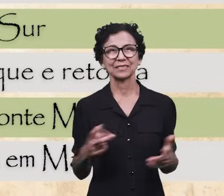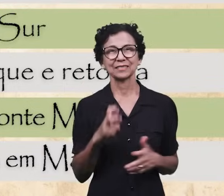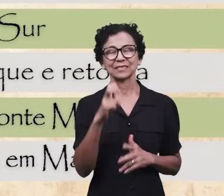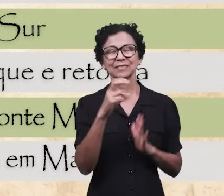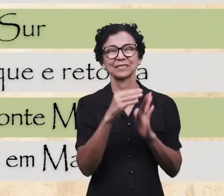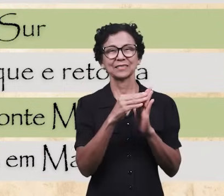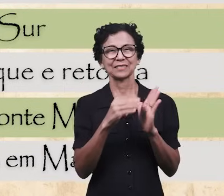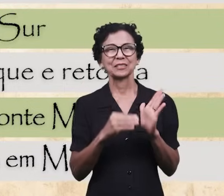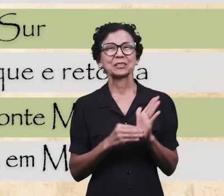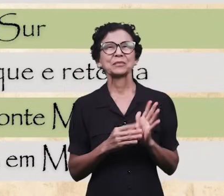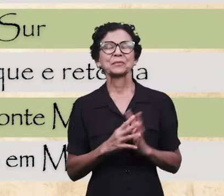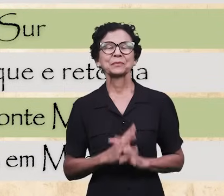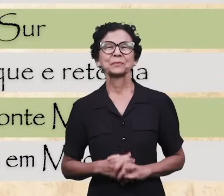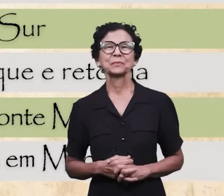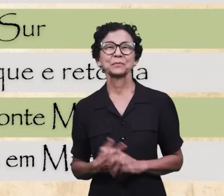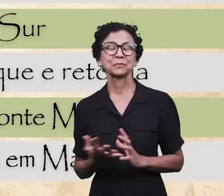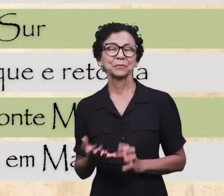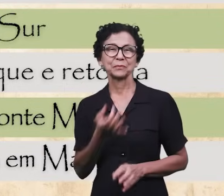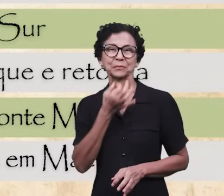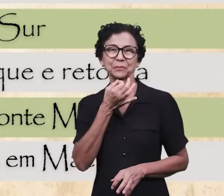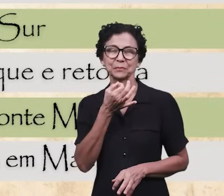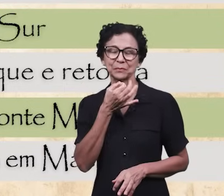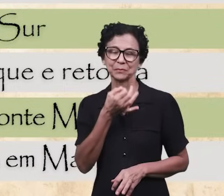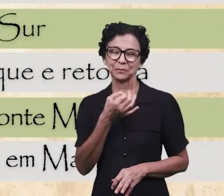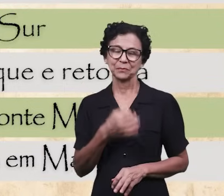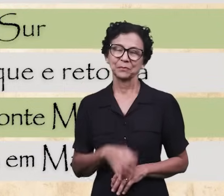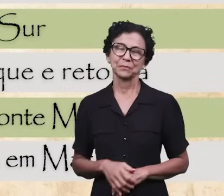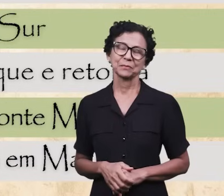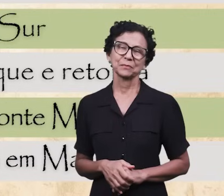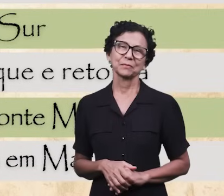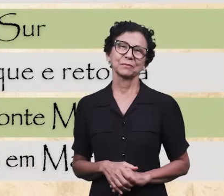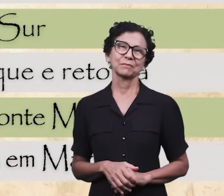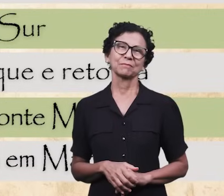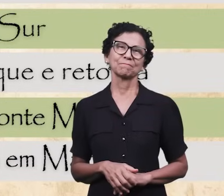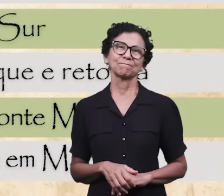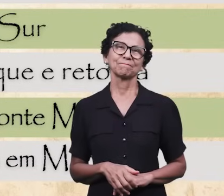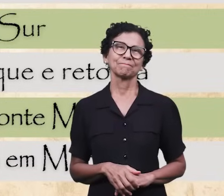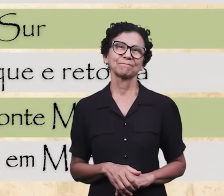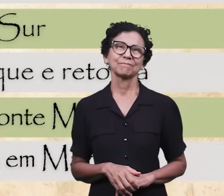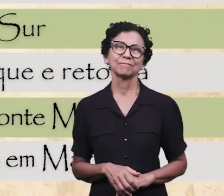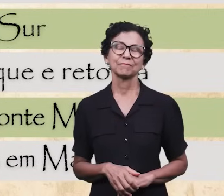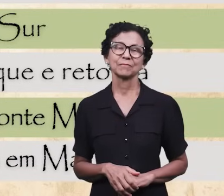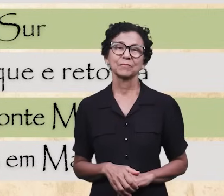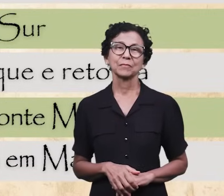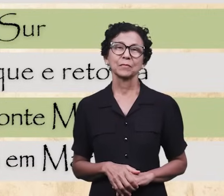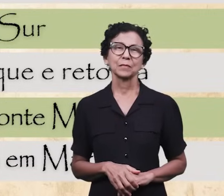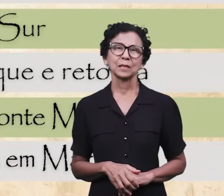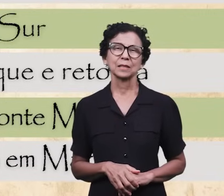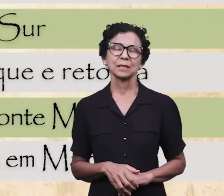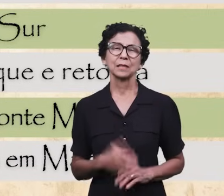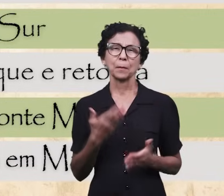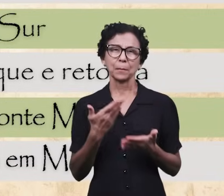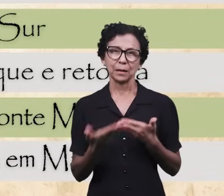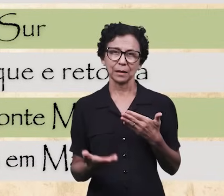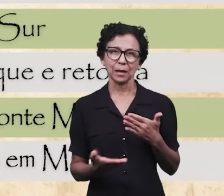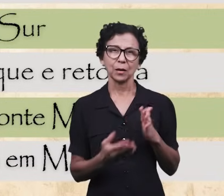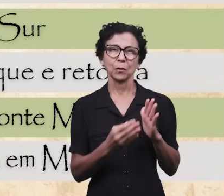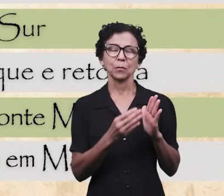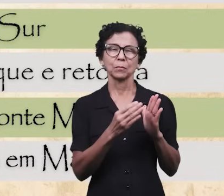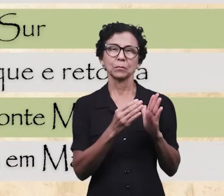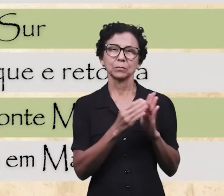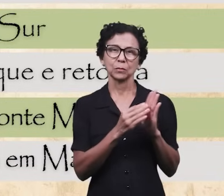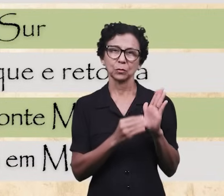quem não conseguiu ainda acompanhar todos os episódios, podem retornar, então, à playlist